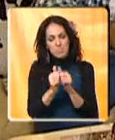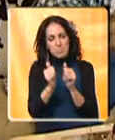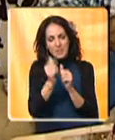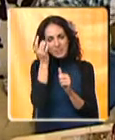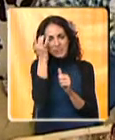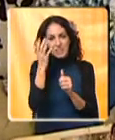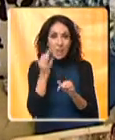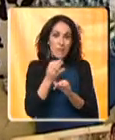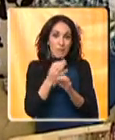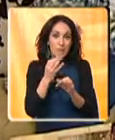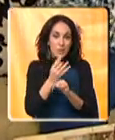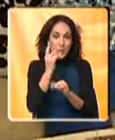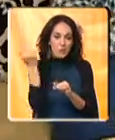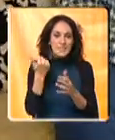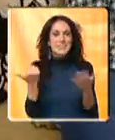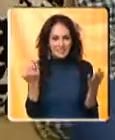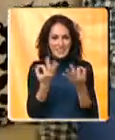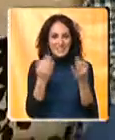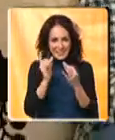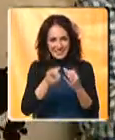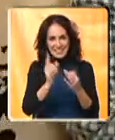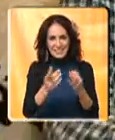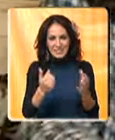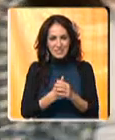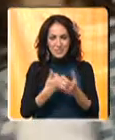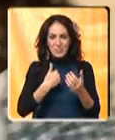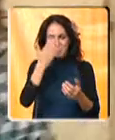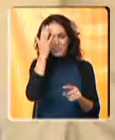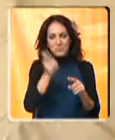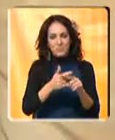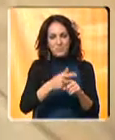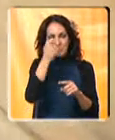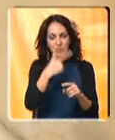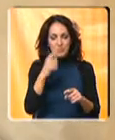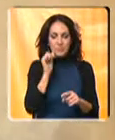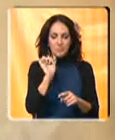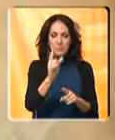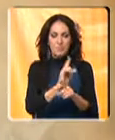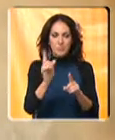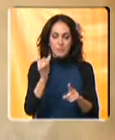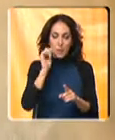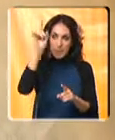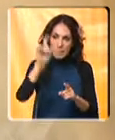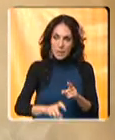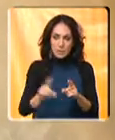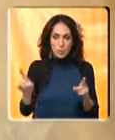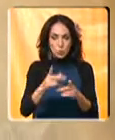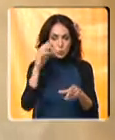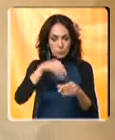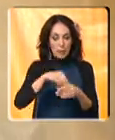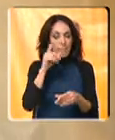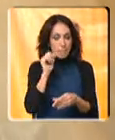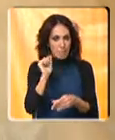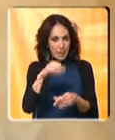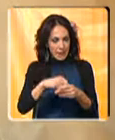normalmente. Mas é sempre uma festa, não? Sim. É. Agora, eu acho muito interessante realmente a história do teu pai, porque é um pai a tempo inteiro. Tu vives com o